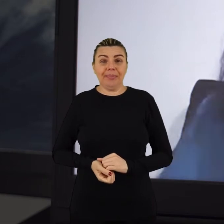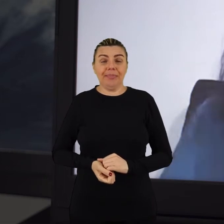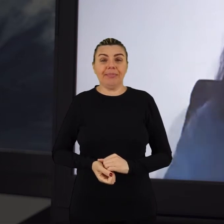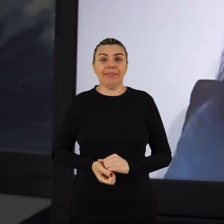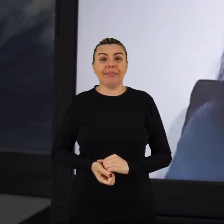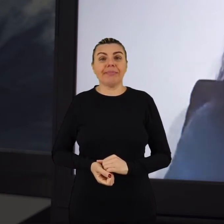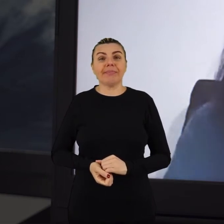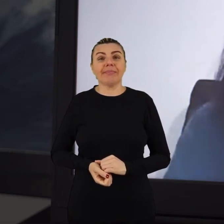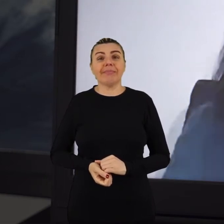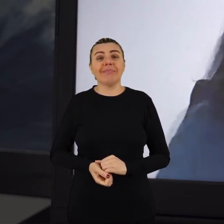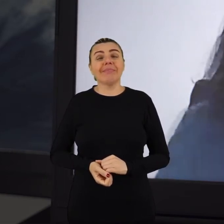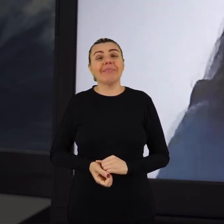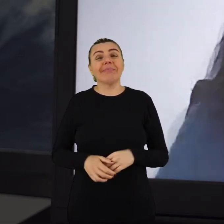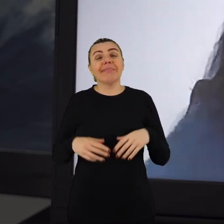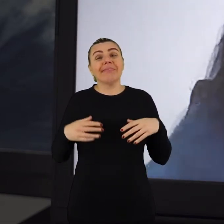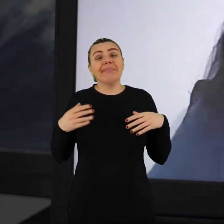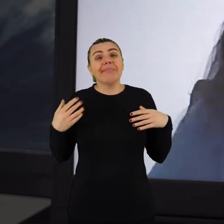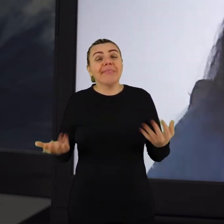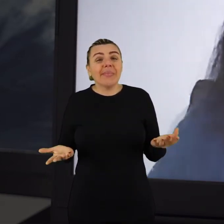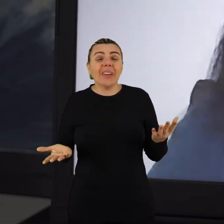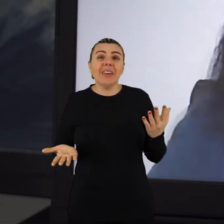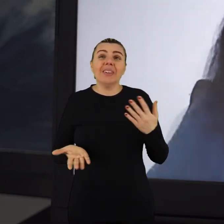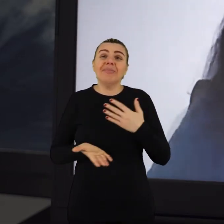E aí começou a ficar meio